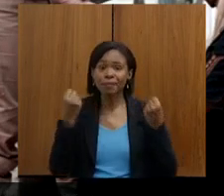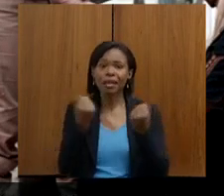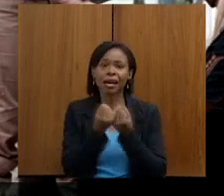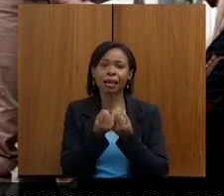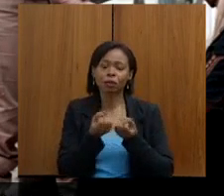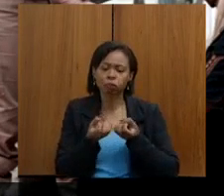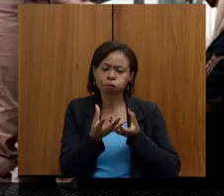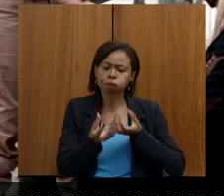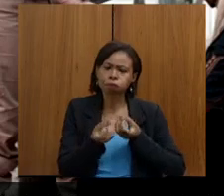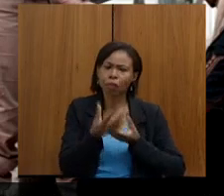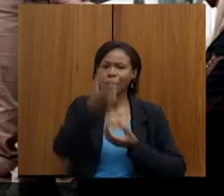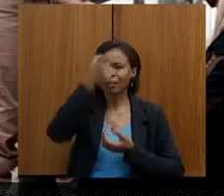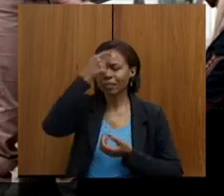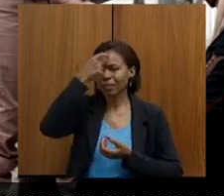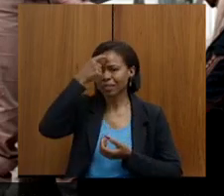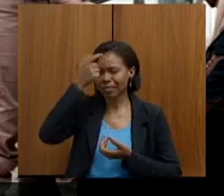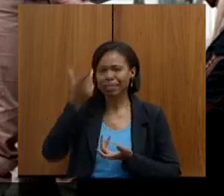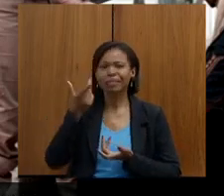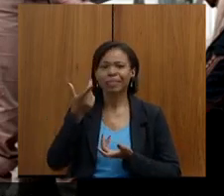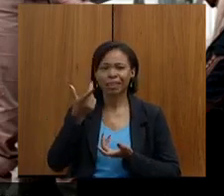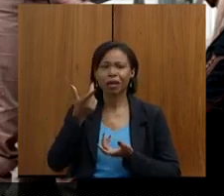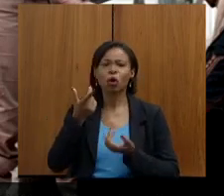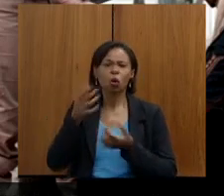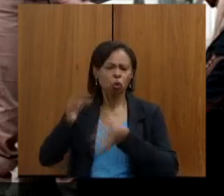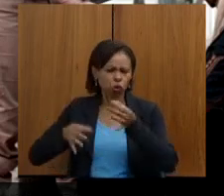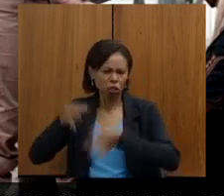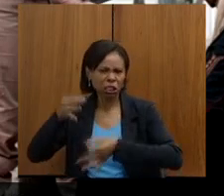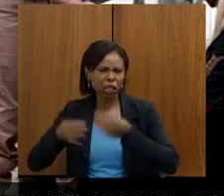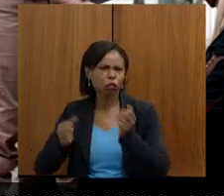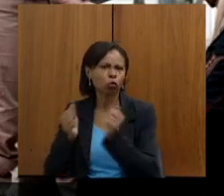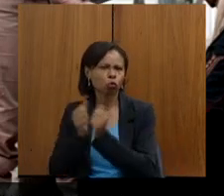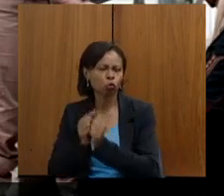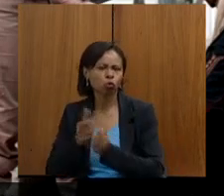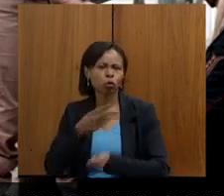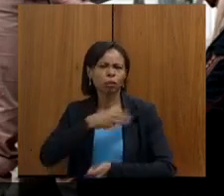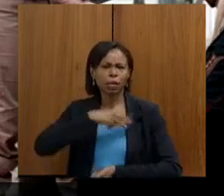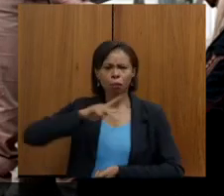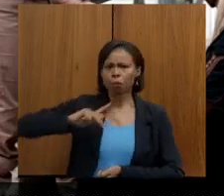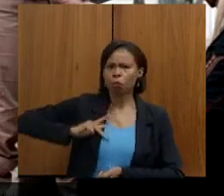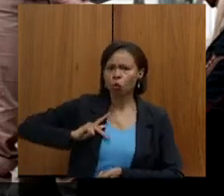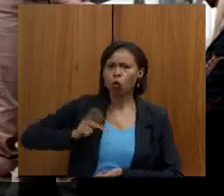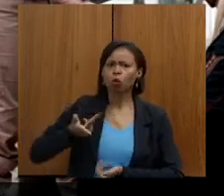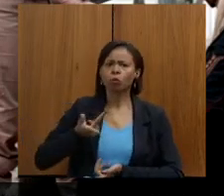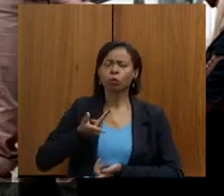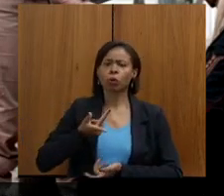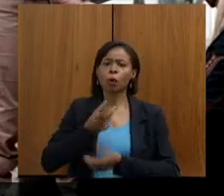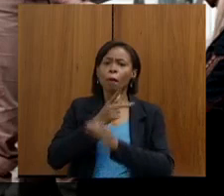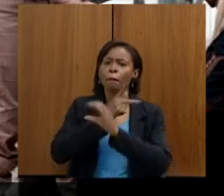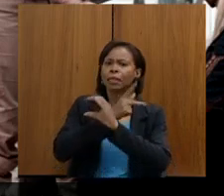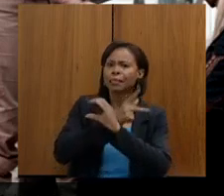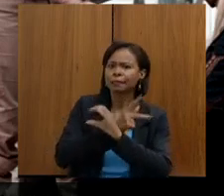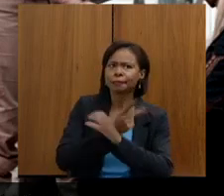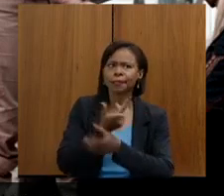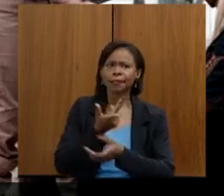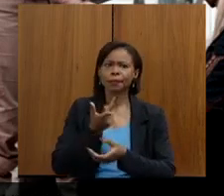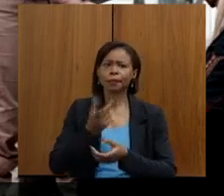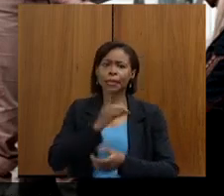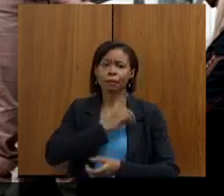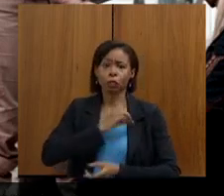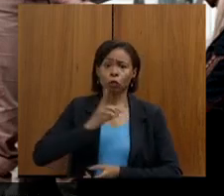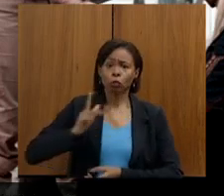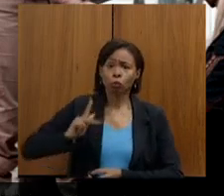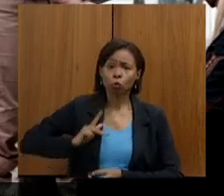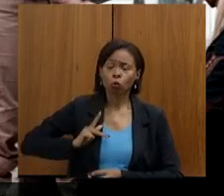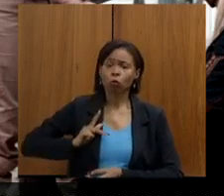conscientização envolvendo o judiciário envolvendo o Ministério Público envolvendo a polícia civil a Defensoria Pública